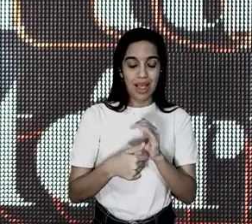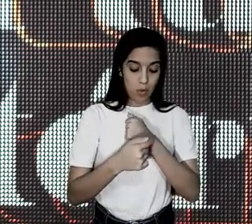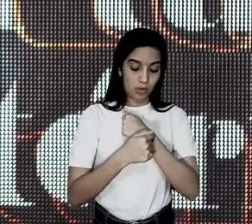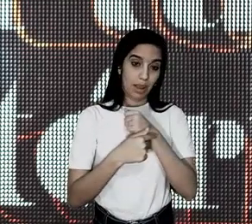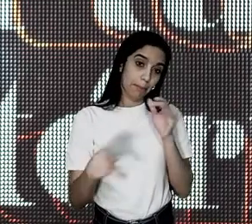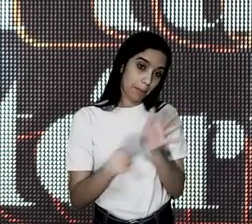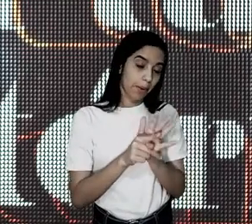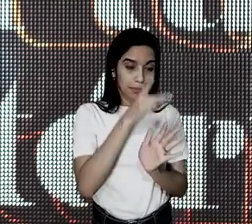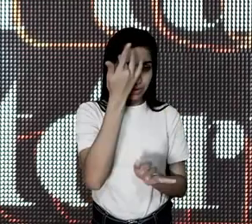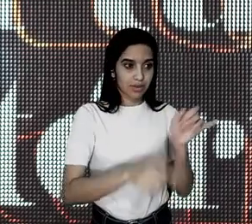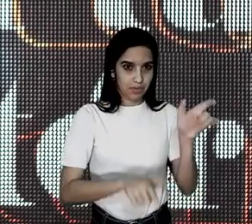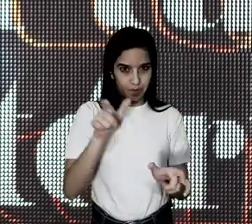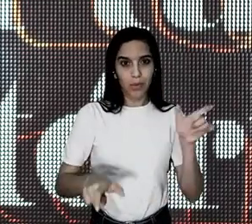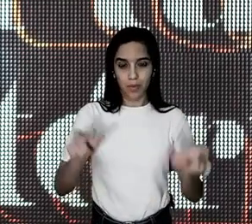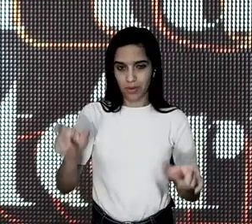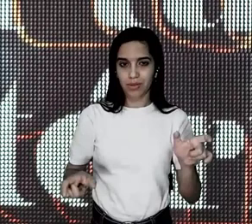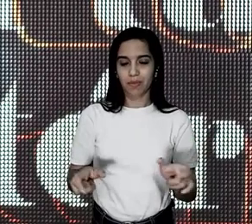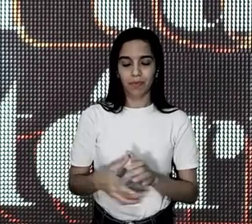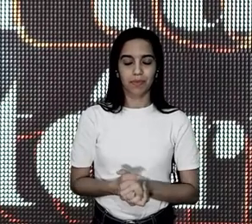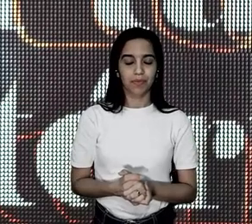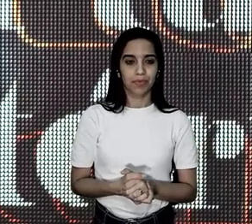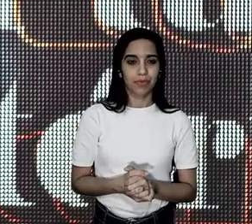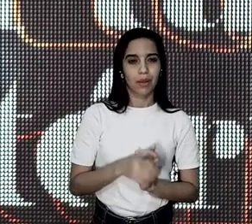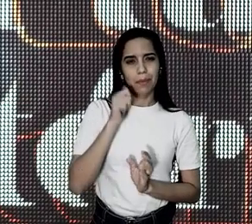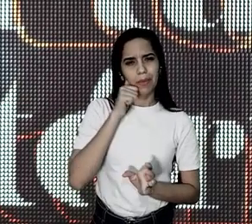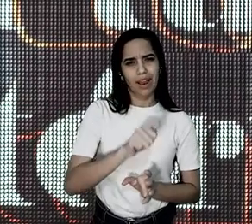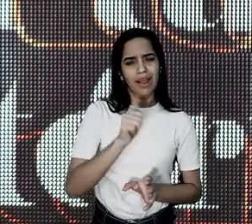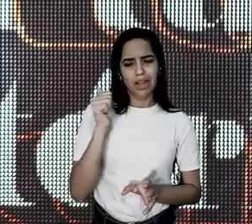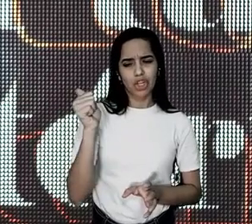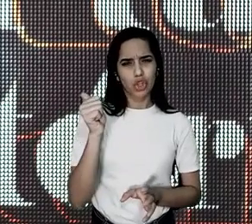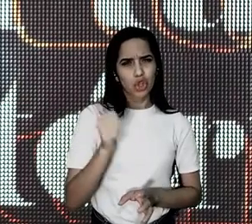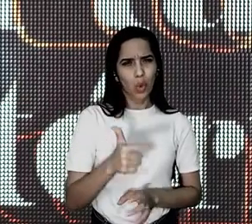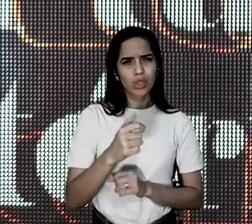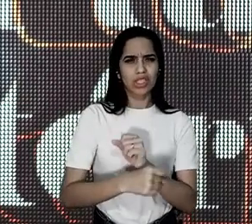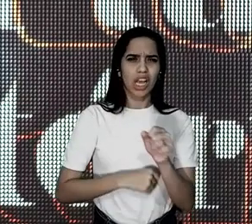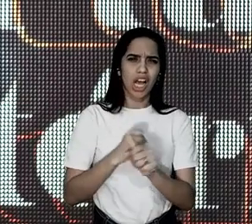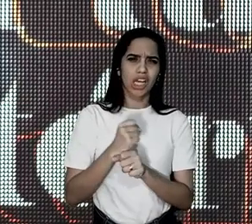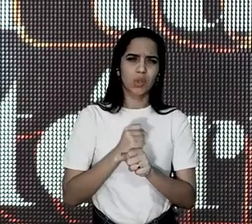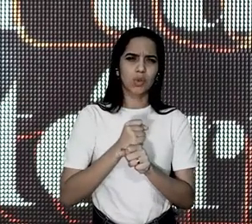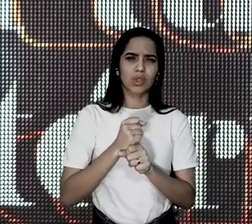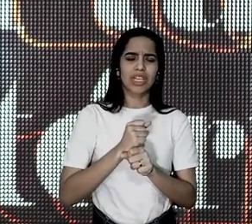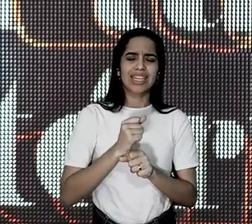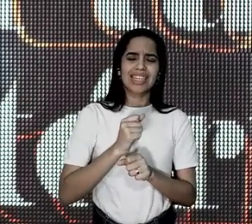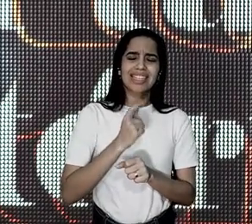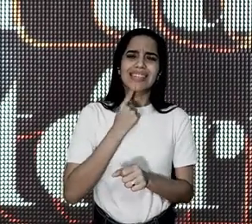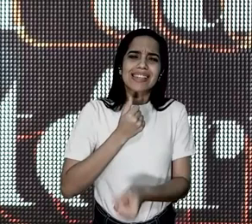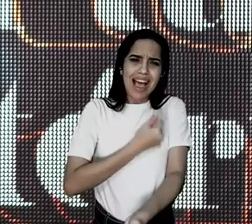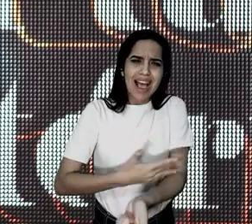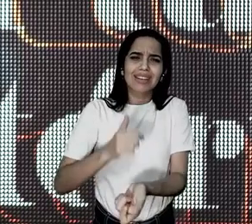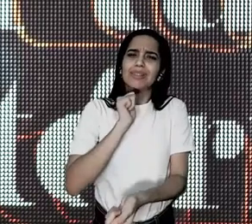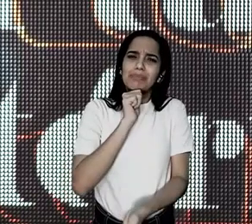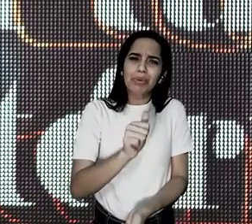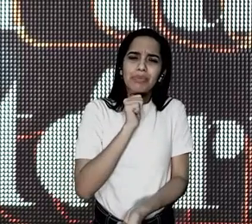da perspectiva de Jairo. Uma mulher que há 12 anos sofria de hemorragia percebeu que o mestre tinha chegado